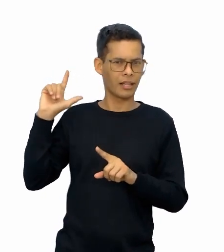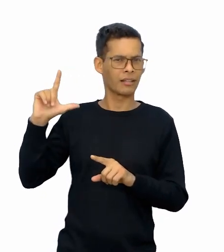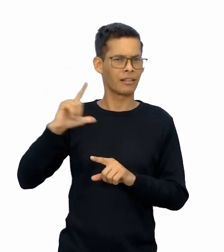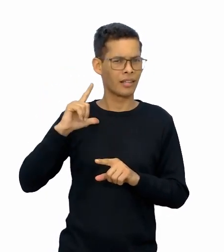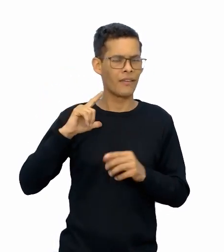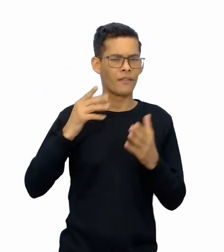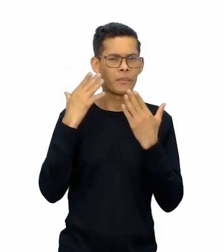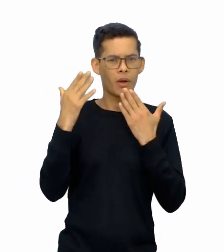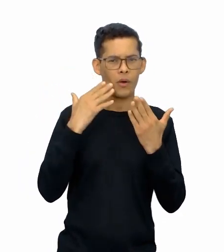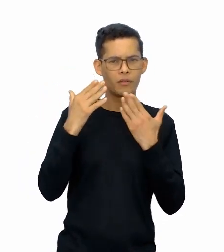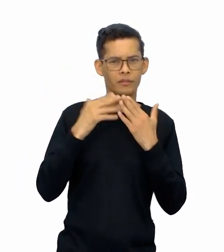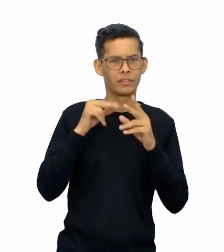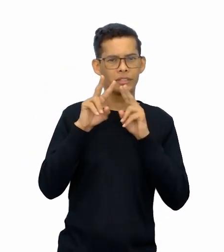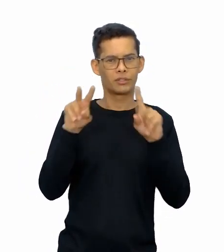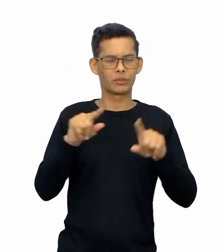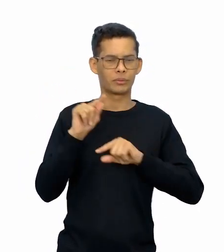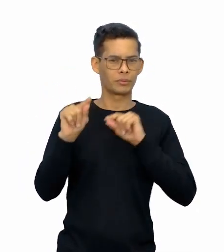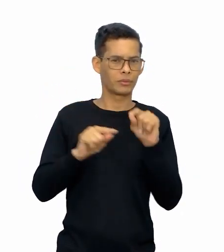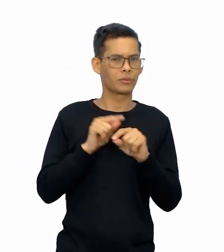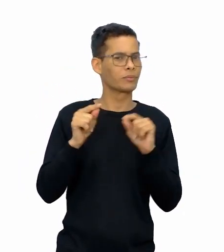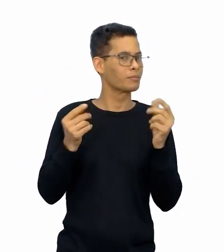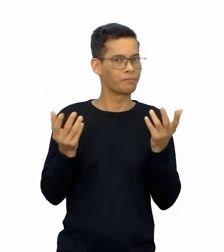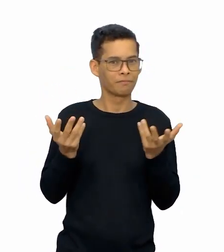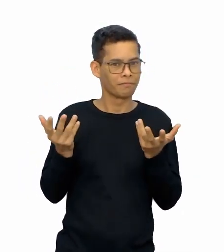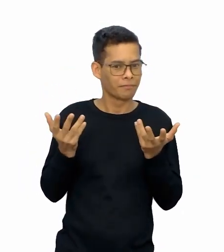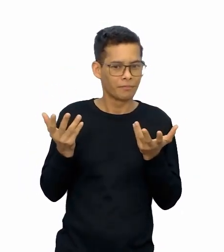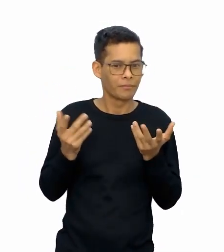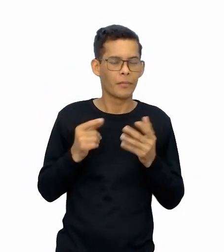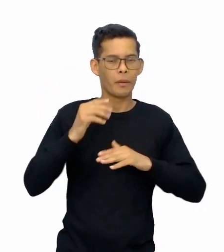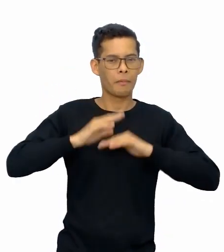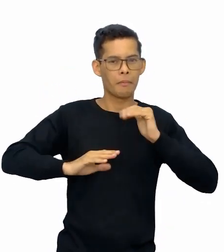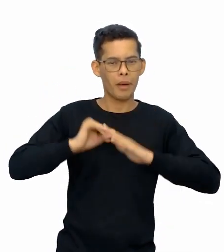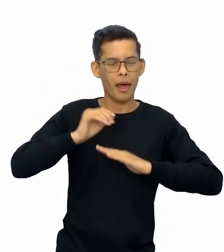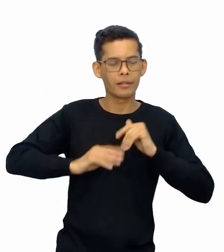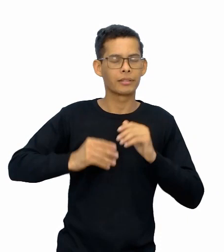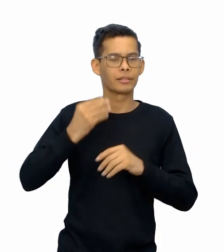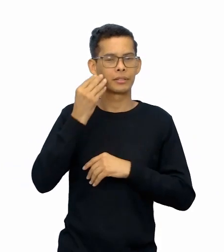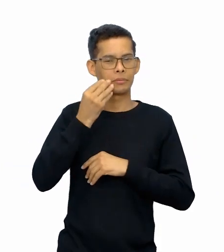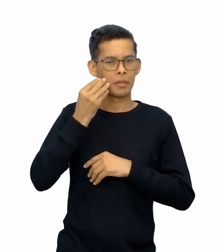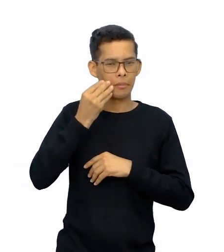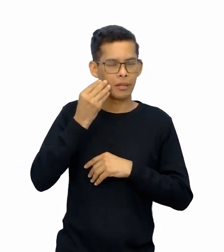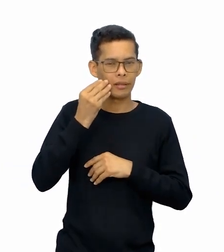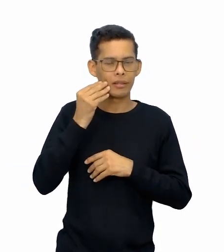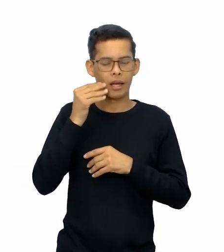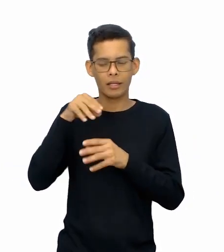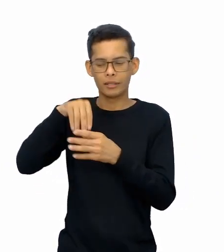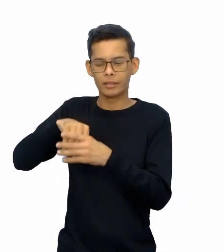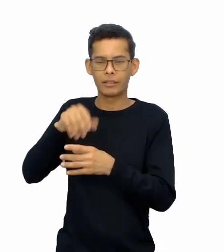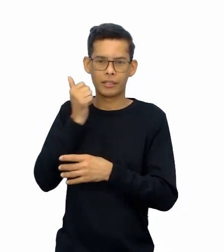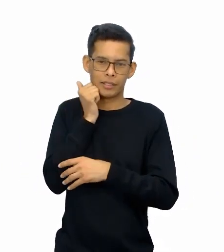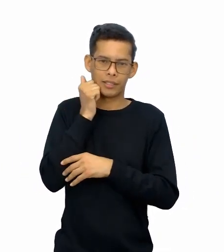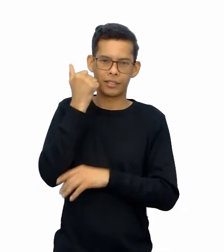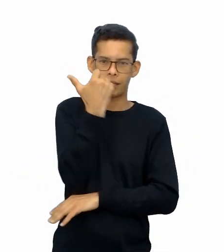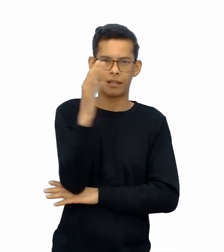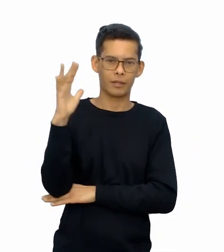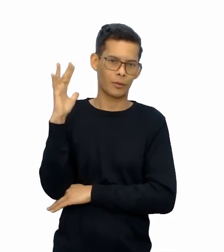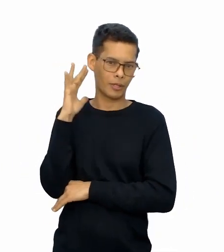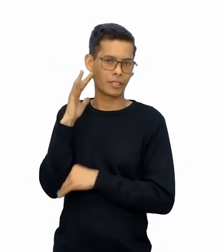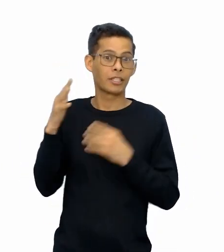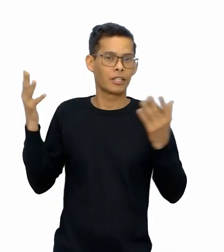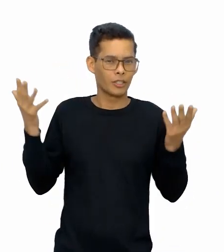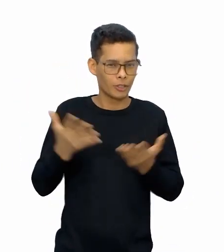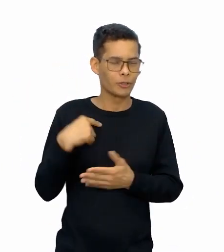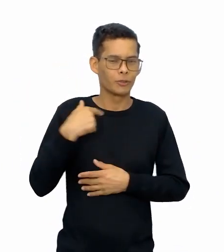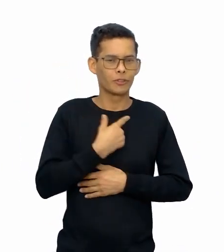uma conversa muito interessante sobre práticas experimentais em Ciências da Natureza e hoje nós